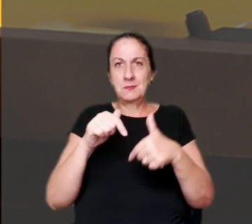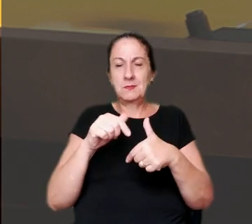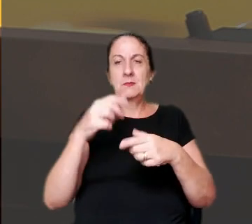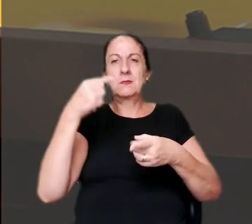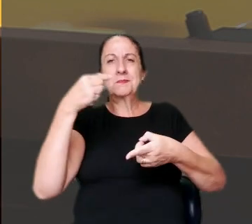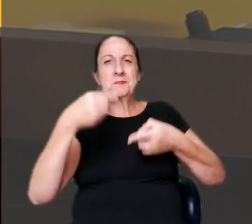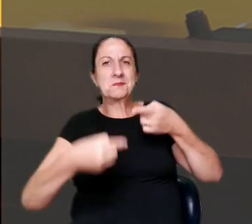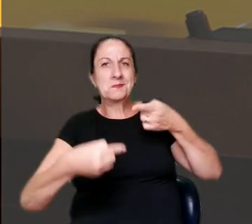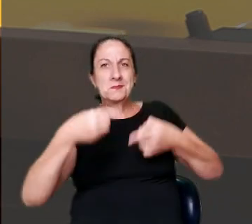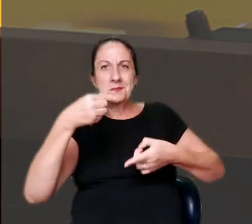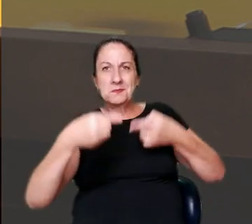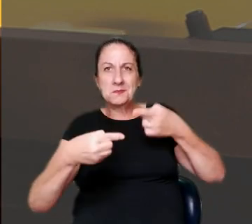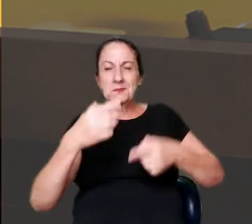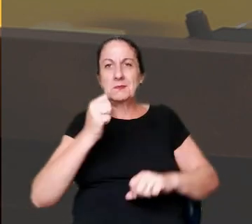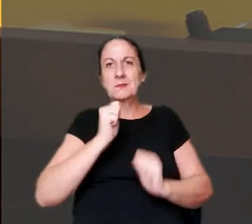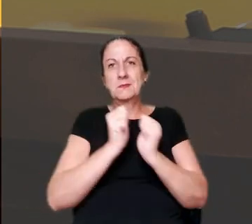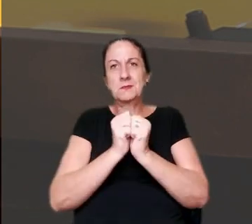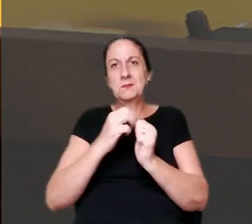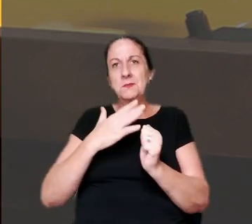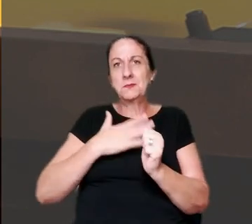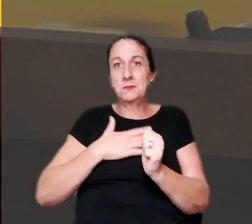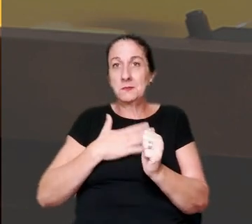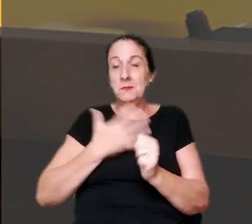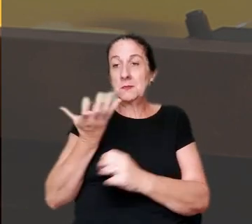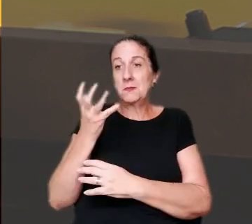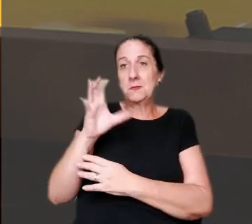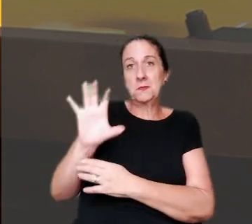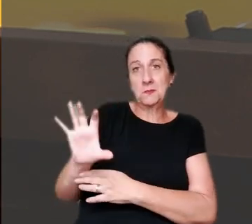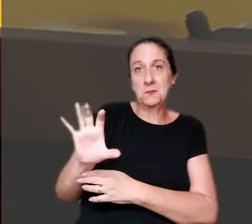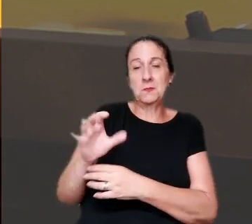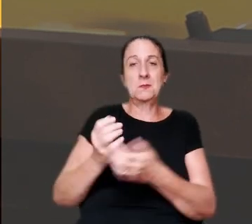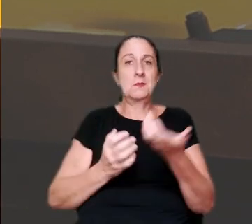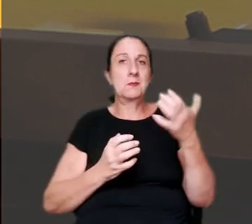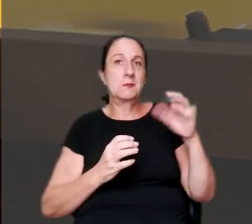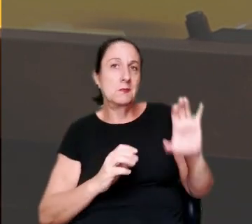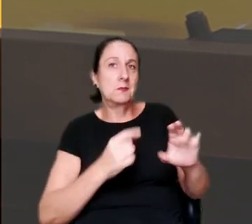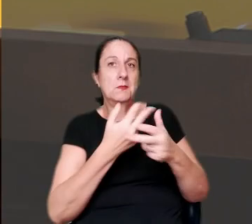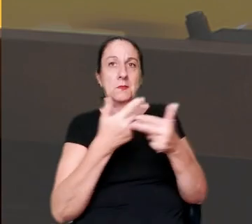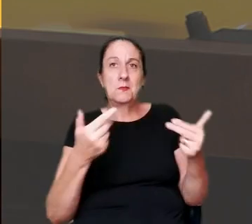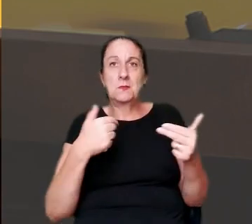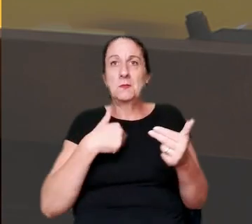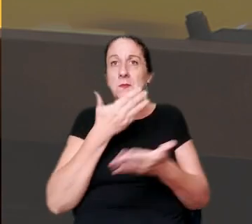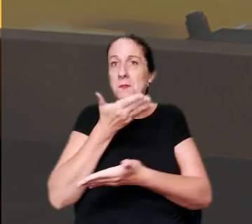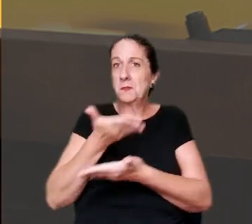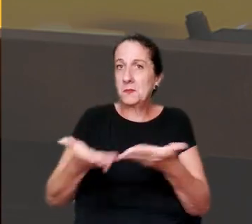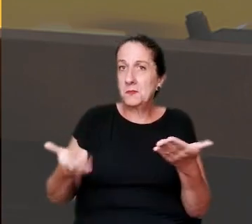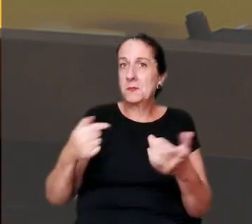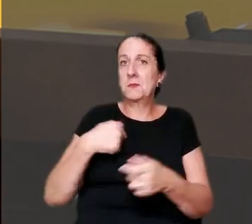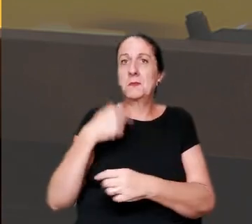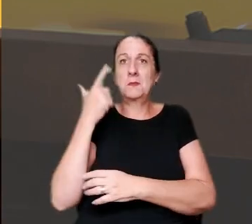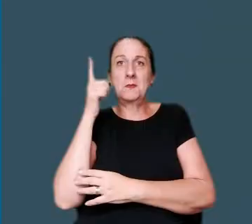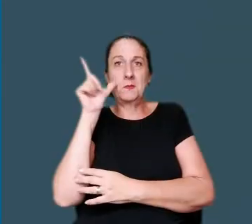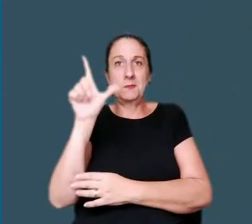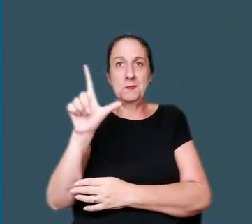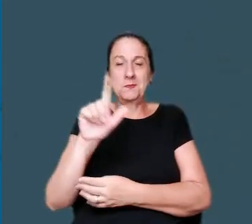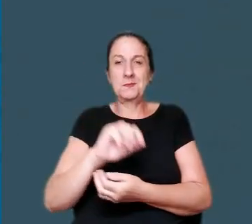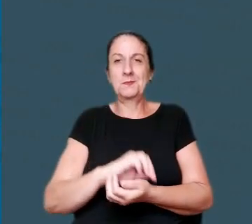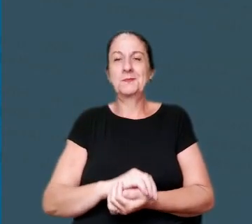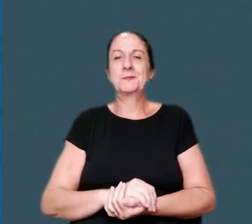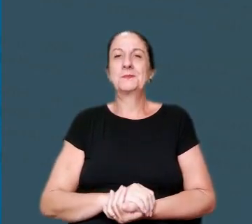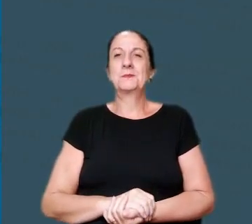que debateram comigo, que fizeram oposição a esta ou aquela coisa, que eu perdi, eu venci.